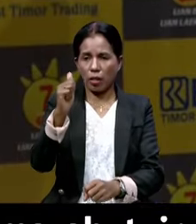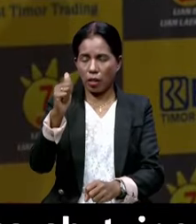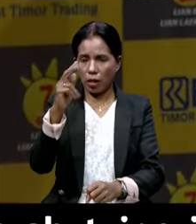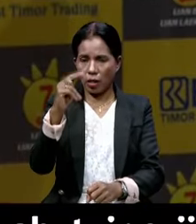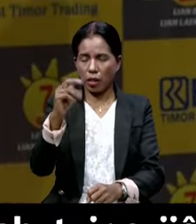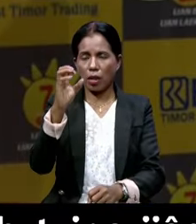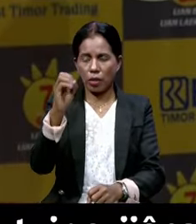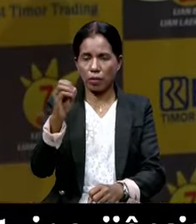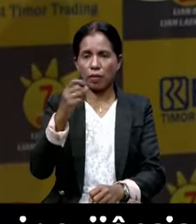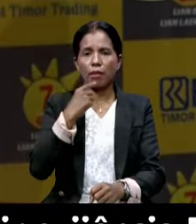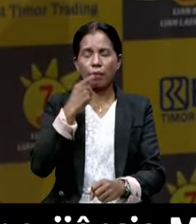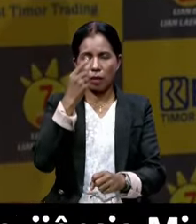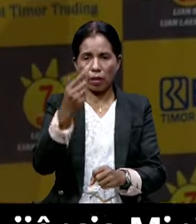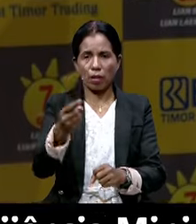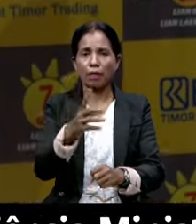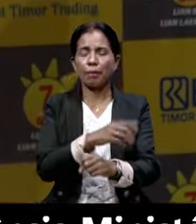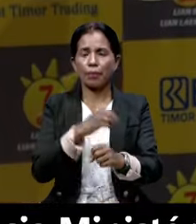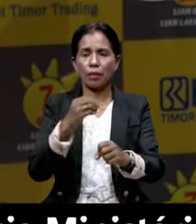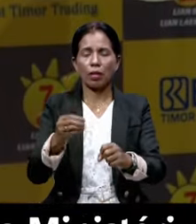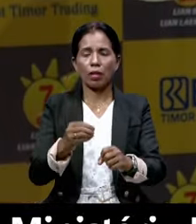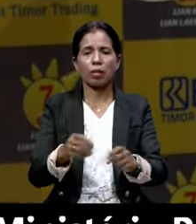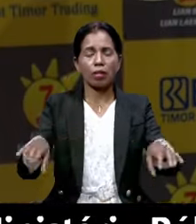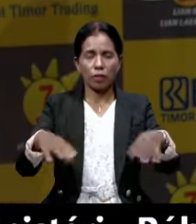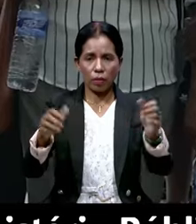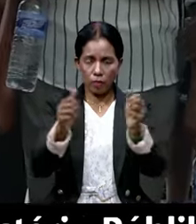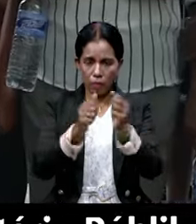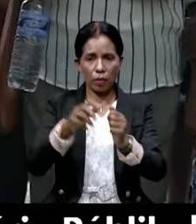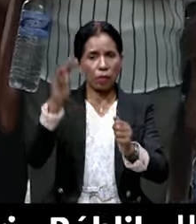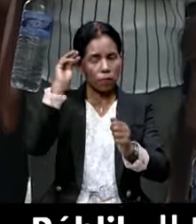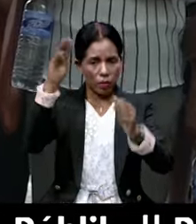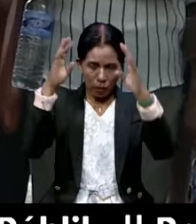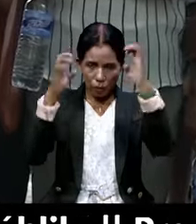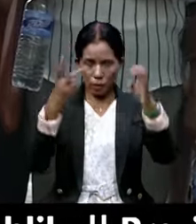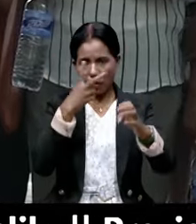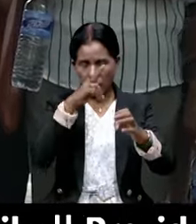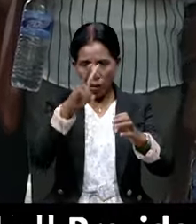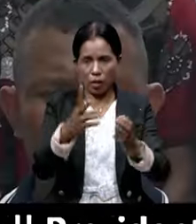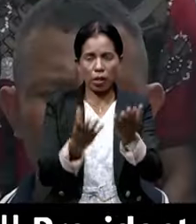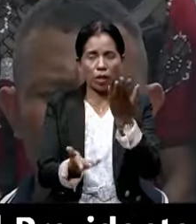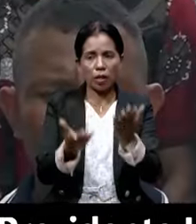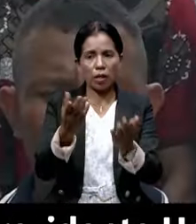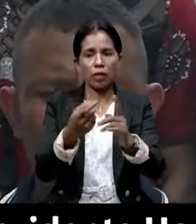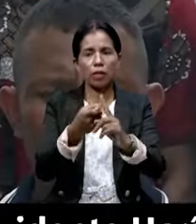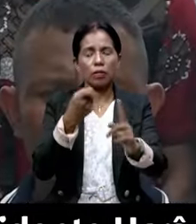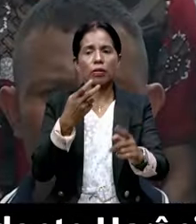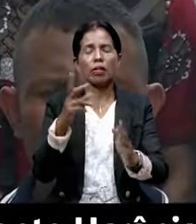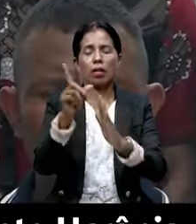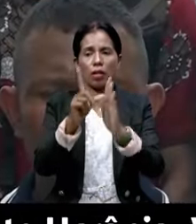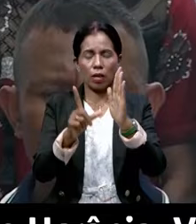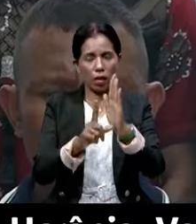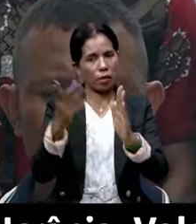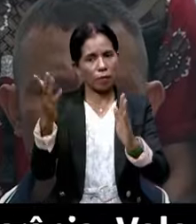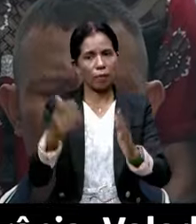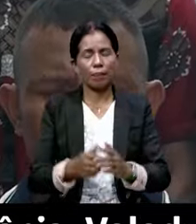comunitária. Mariano Asanami Sabino Hateten se coordena com o Ministério da Educação a tuhare no tetu filafali balanço si resolução ne.